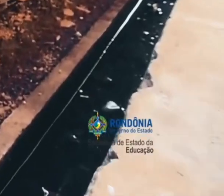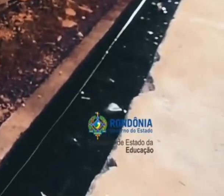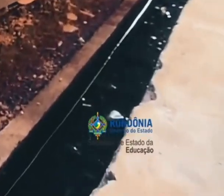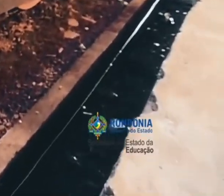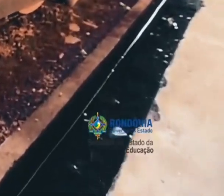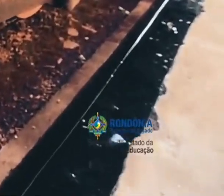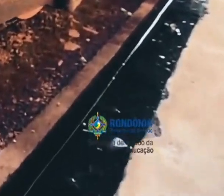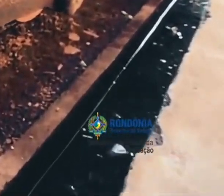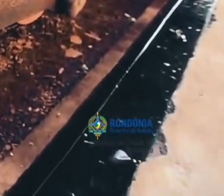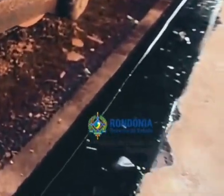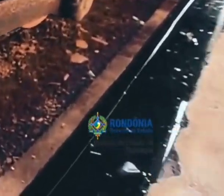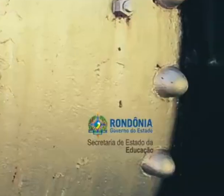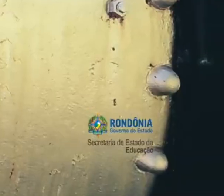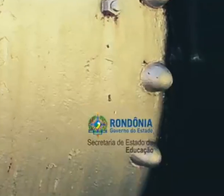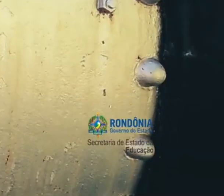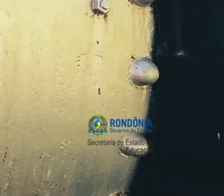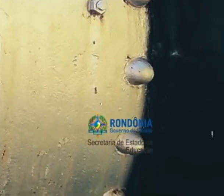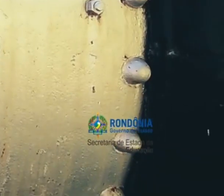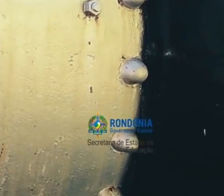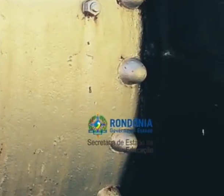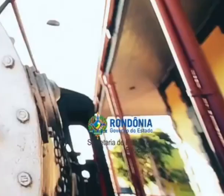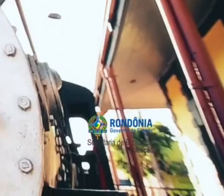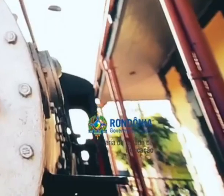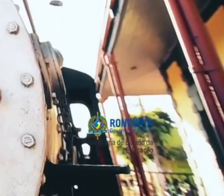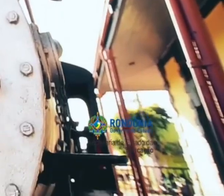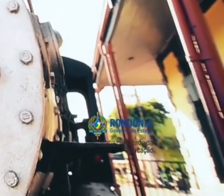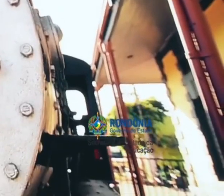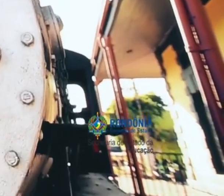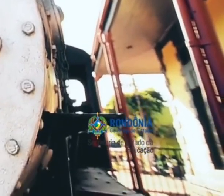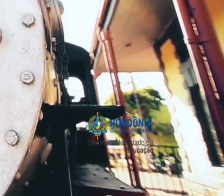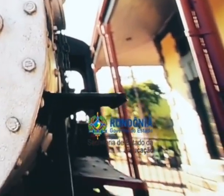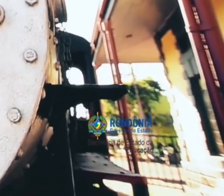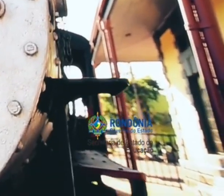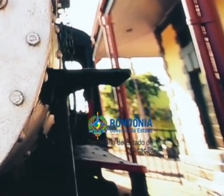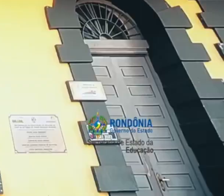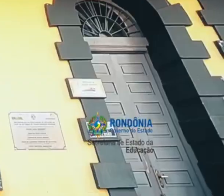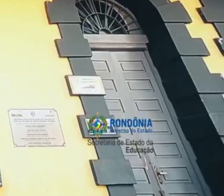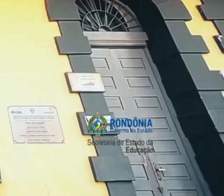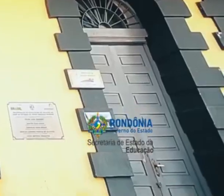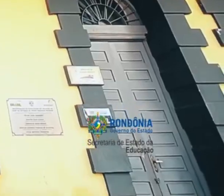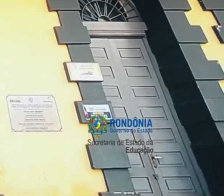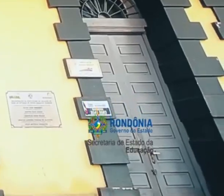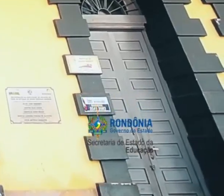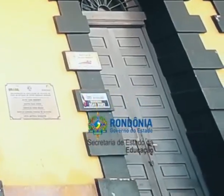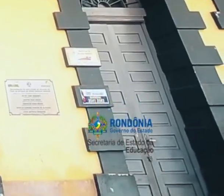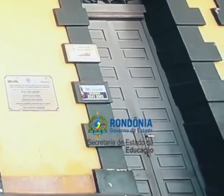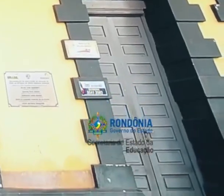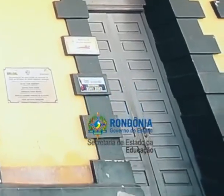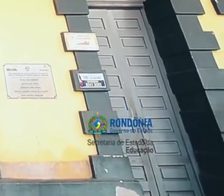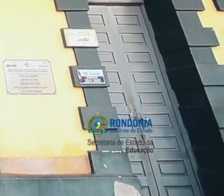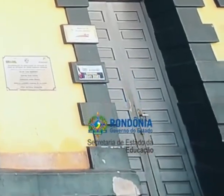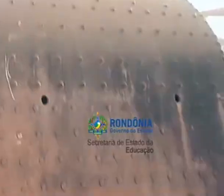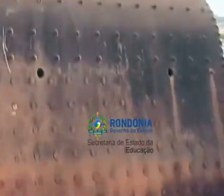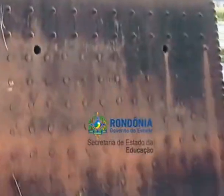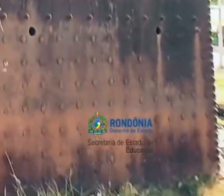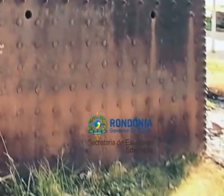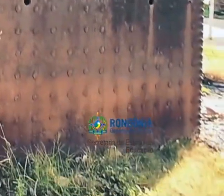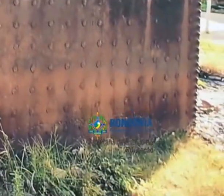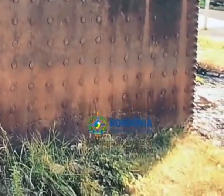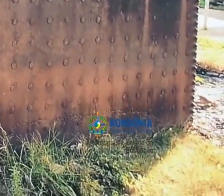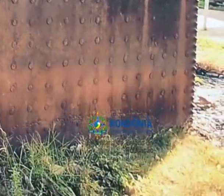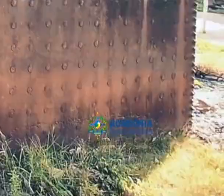foi inaugurado o último trecho que interliga Porto Velho a Guajará-Mirim. E para a sua